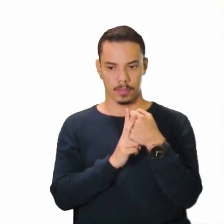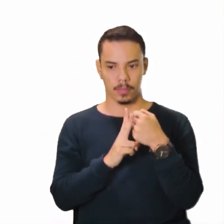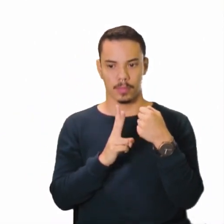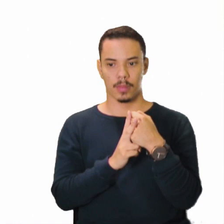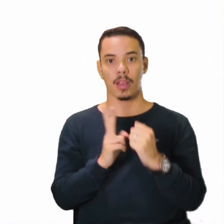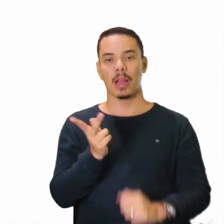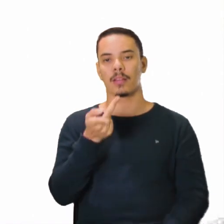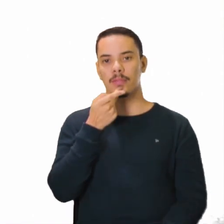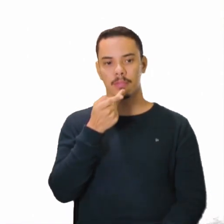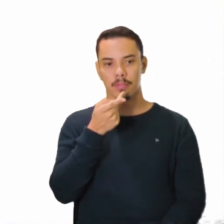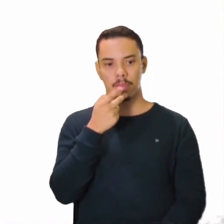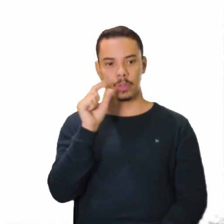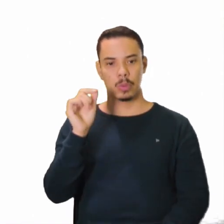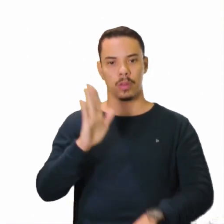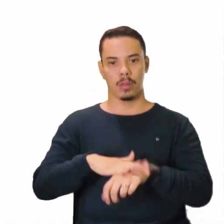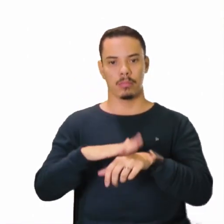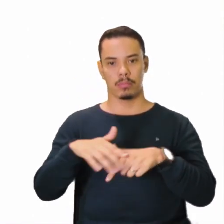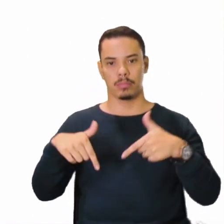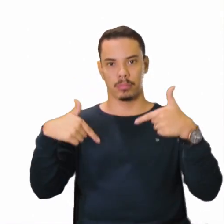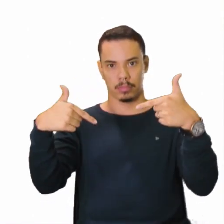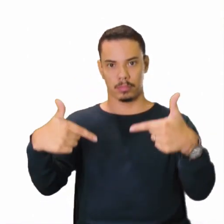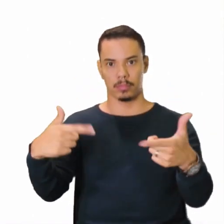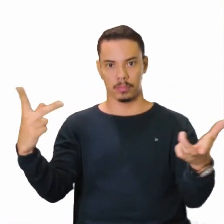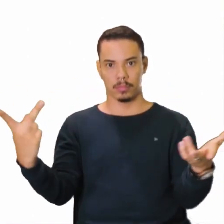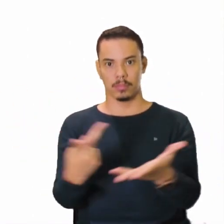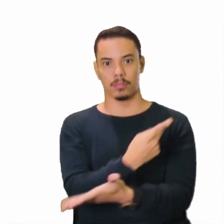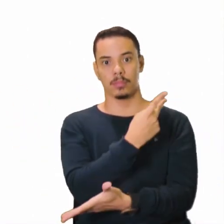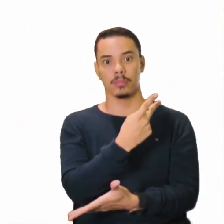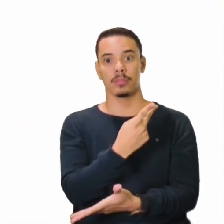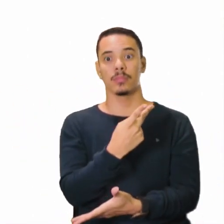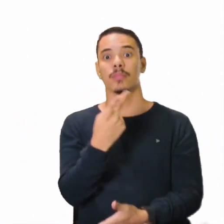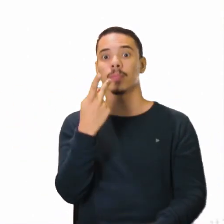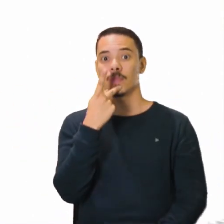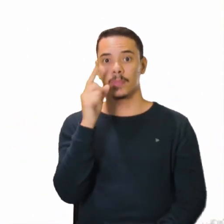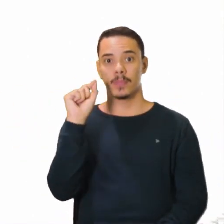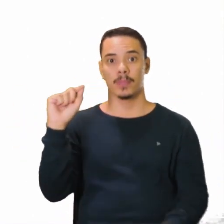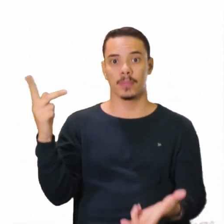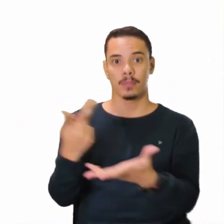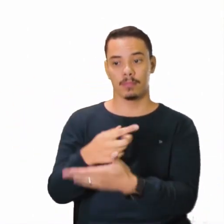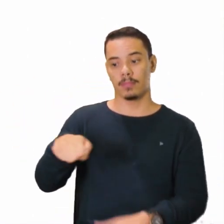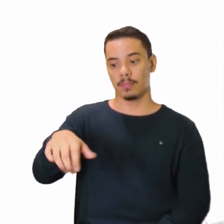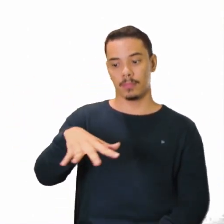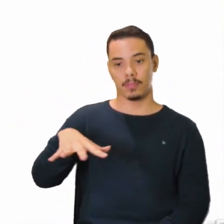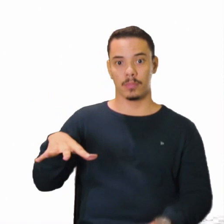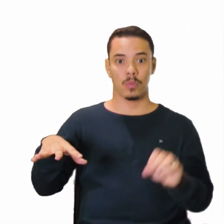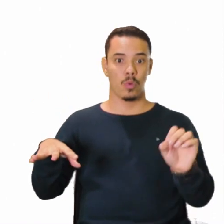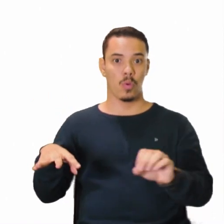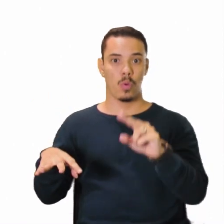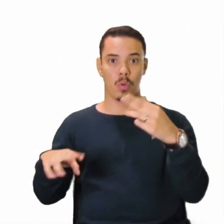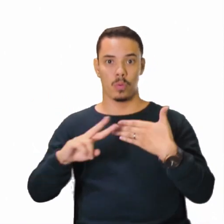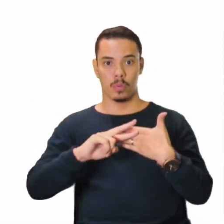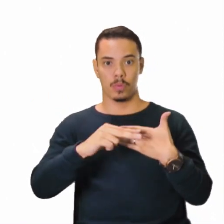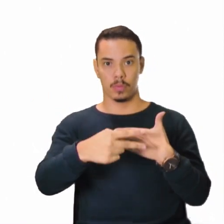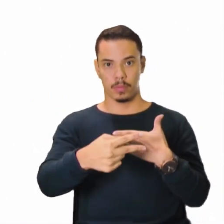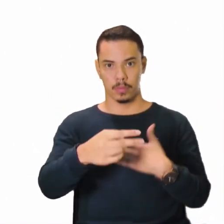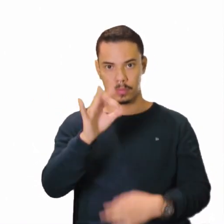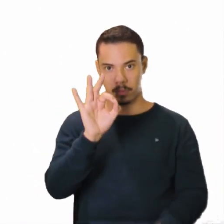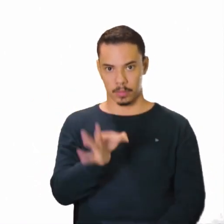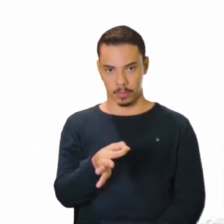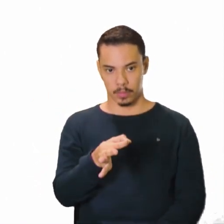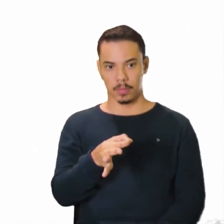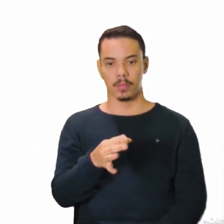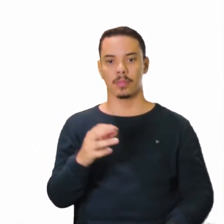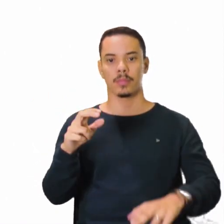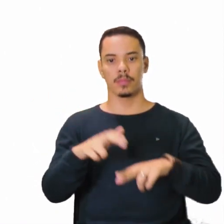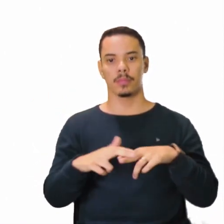ele fez uma ação e essa ação indica uma situação ou uma condição, certo? Sendo